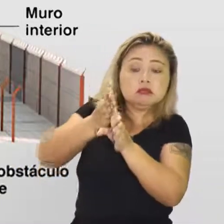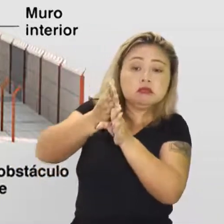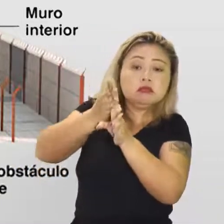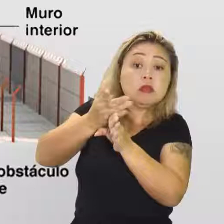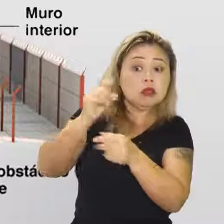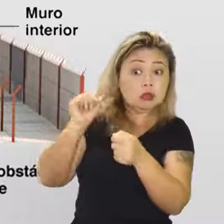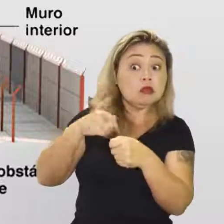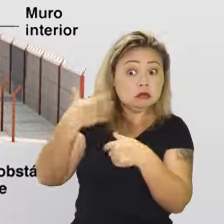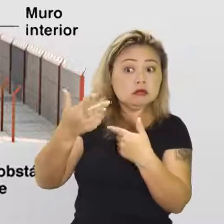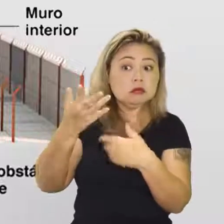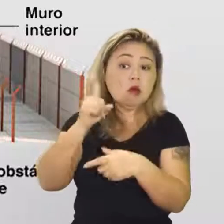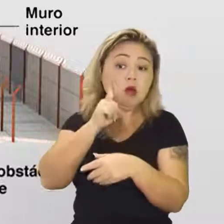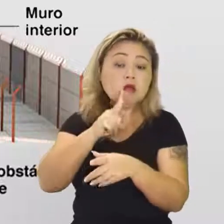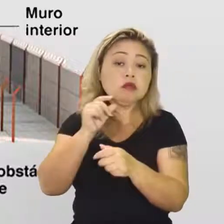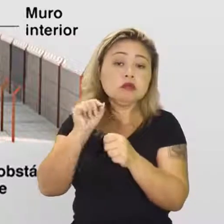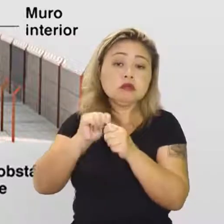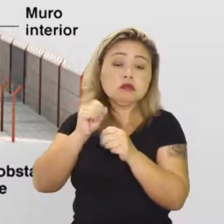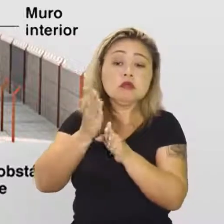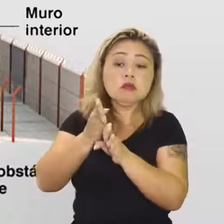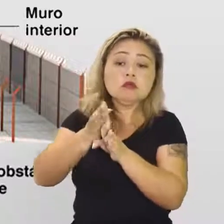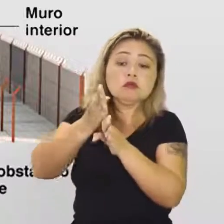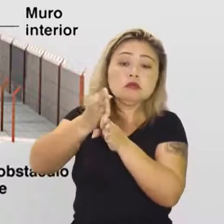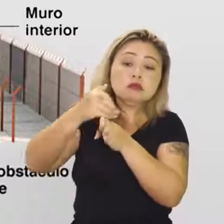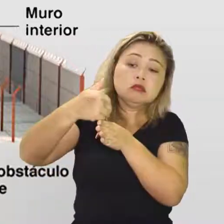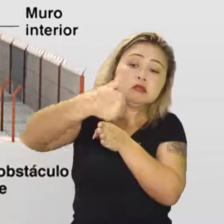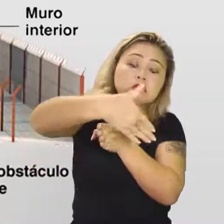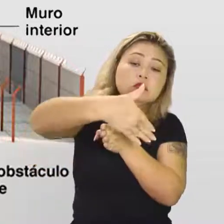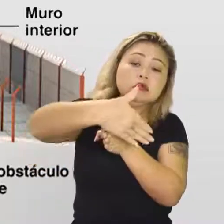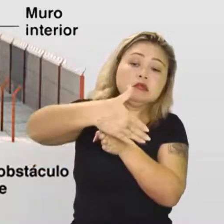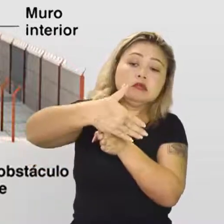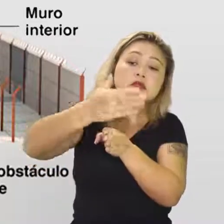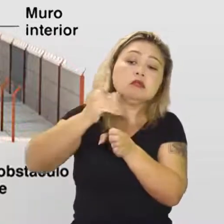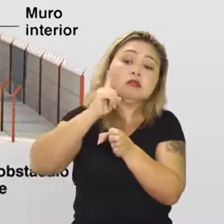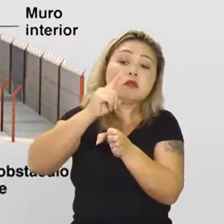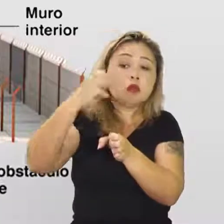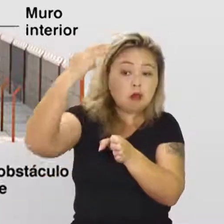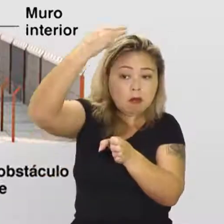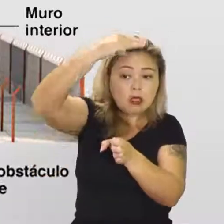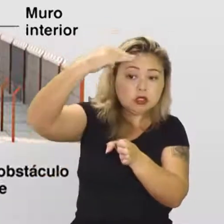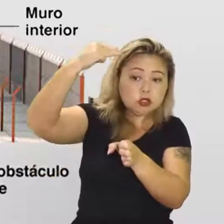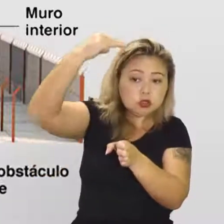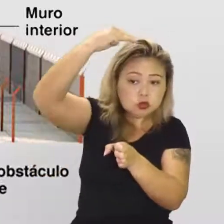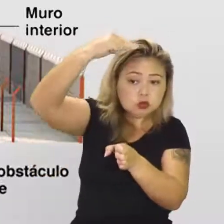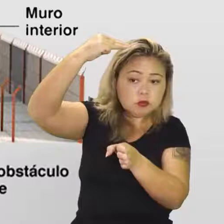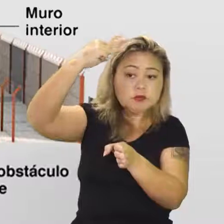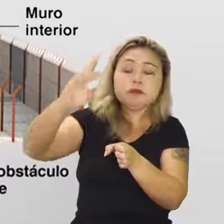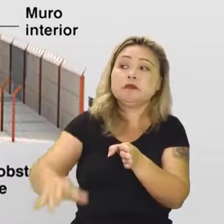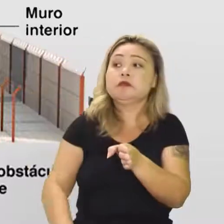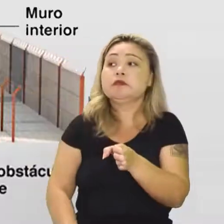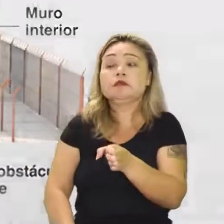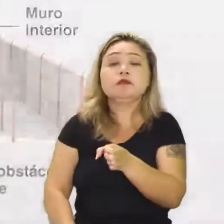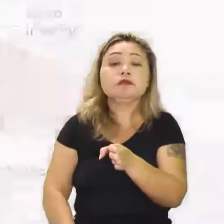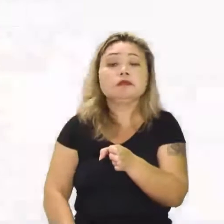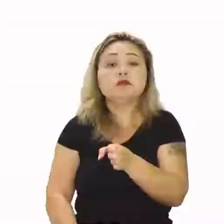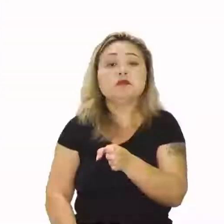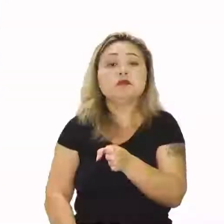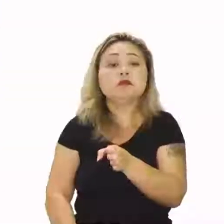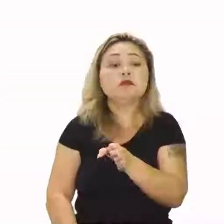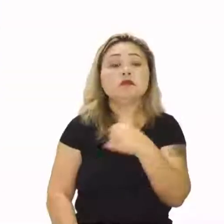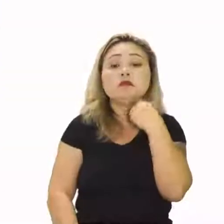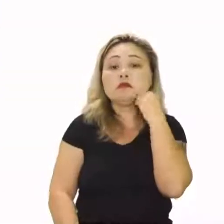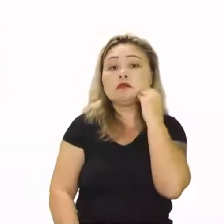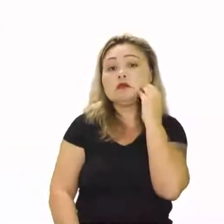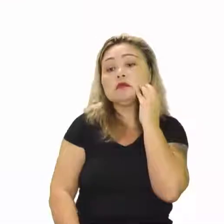estavam construindo também um muro separando os Estados Unidos do México. Na tela aí para vocês aí.